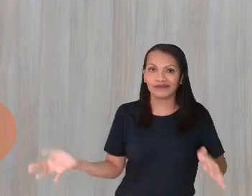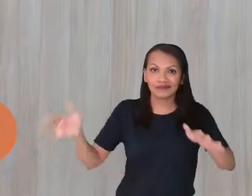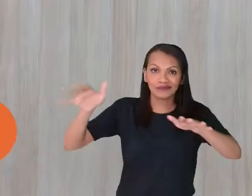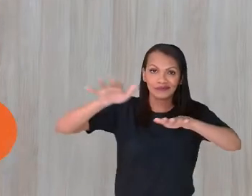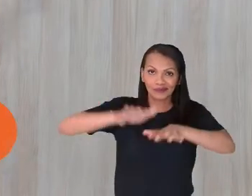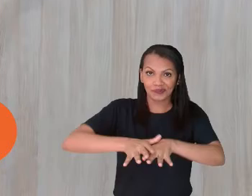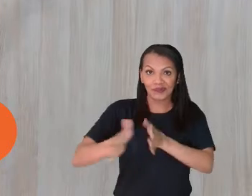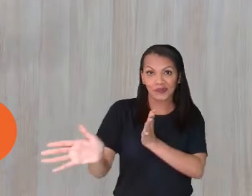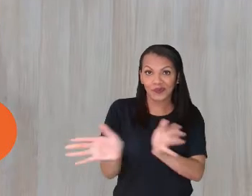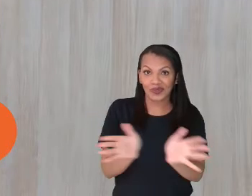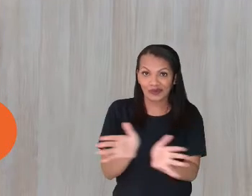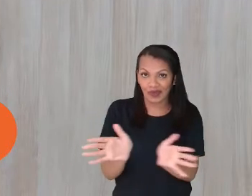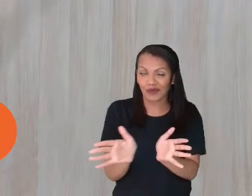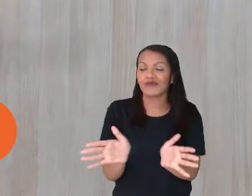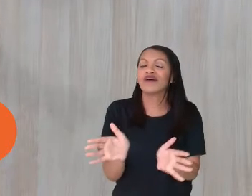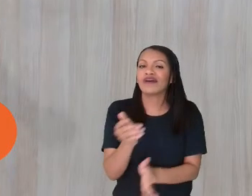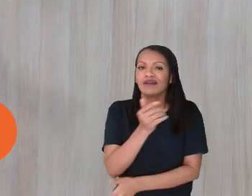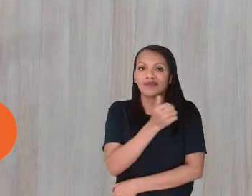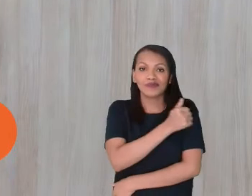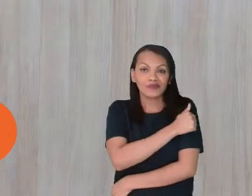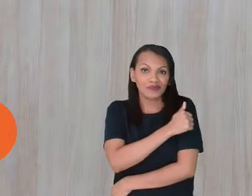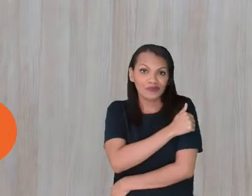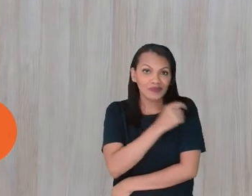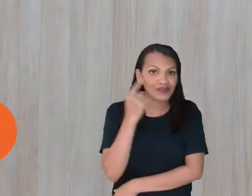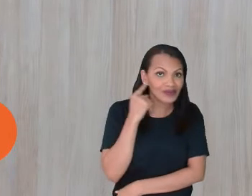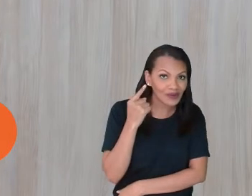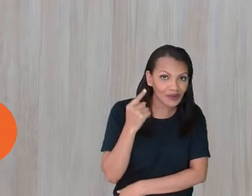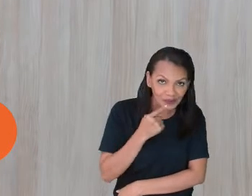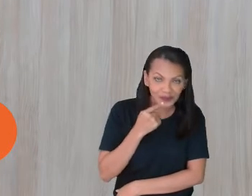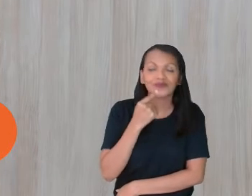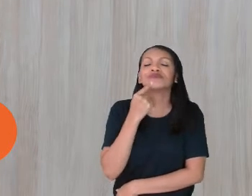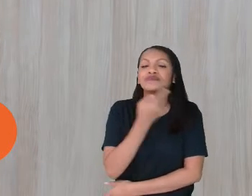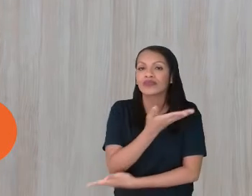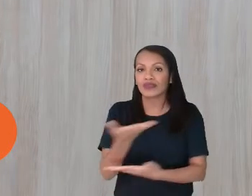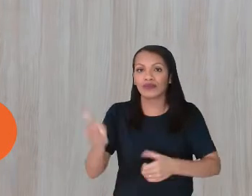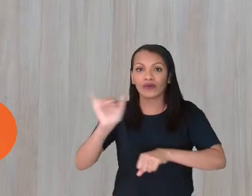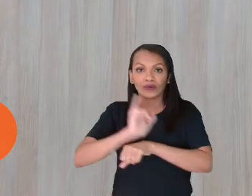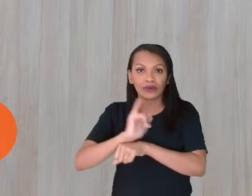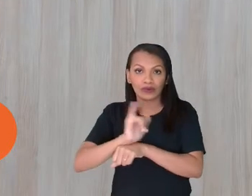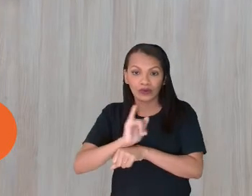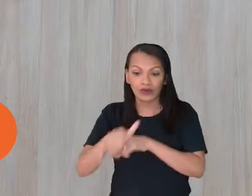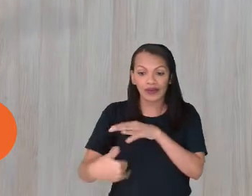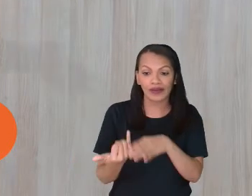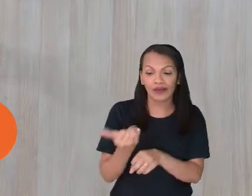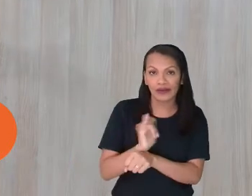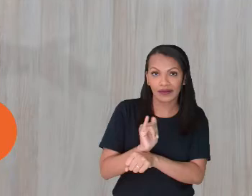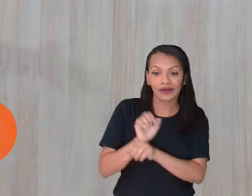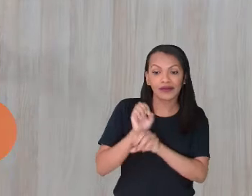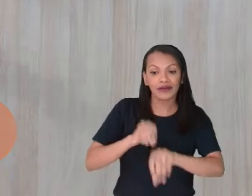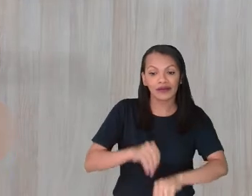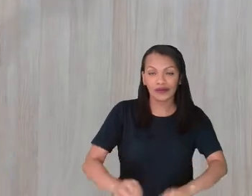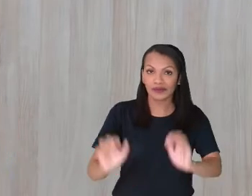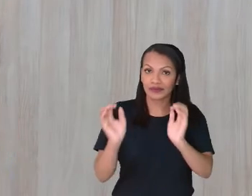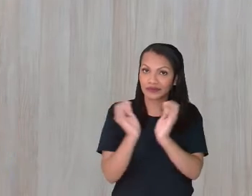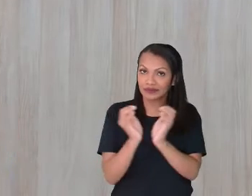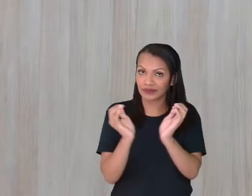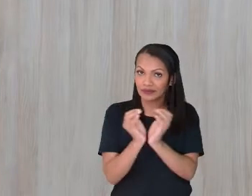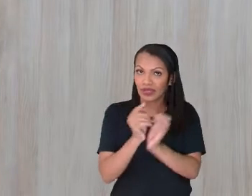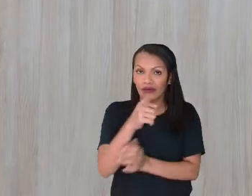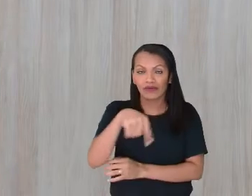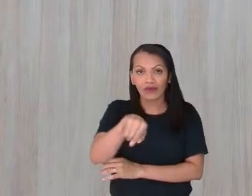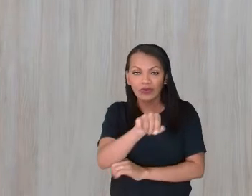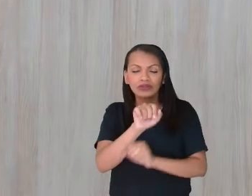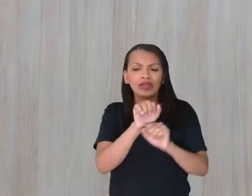mais acessíveis. Aulas estas que estão disponíveis tanto no YouTube, no canal Educa Recife, né? Então basta